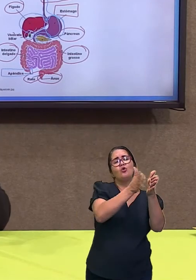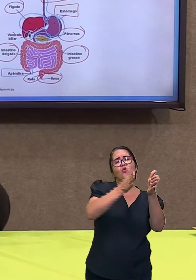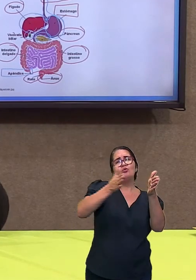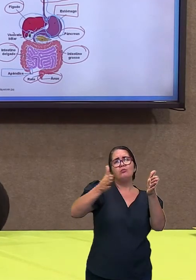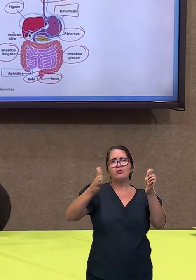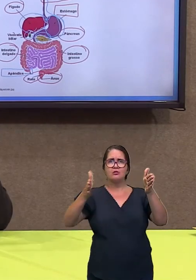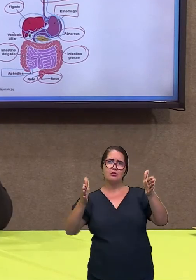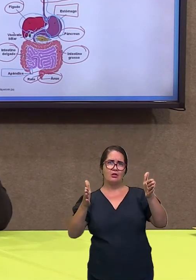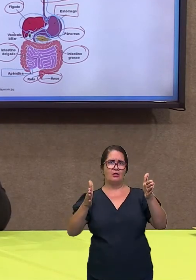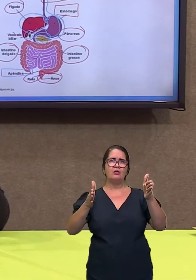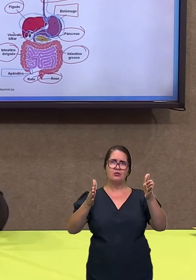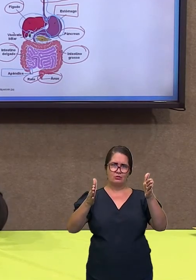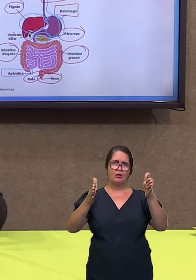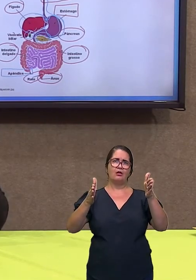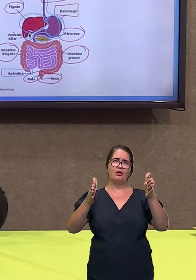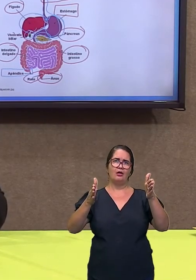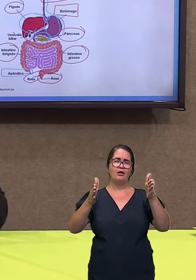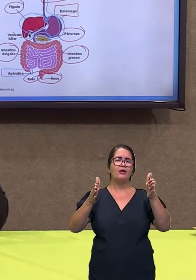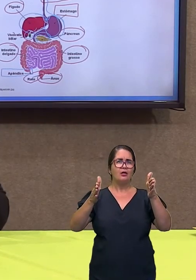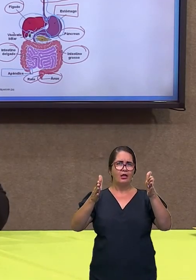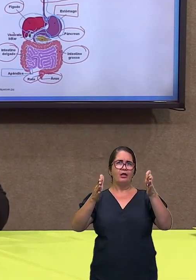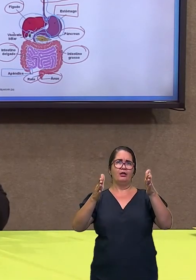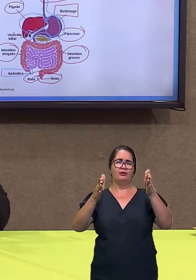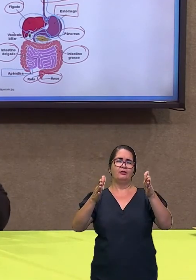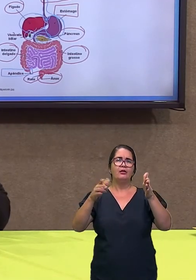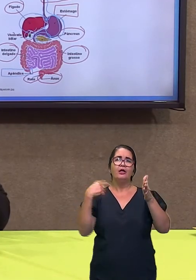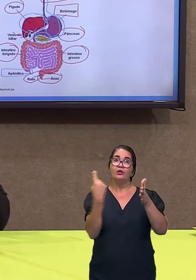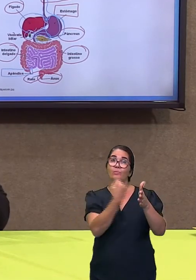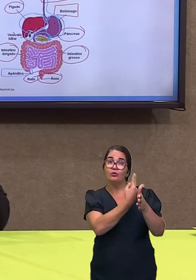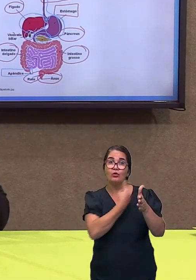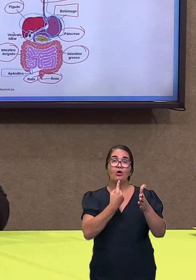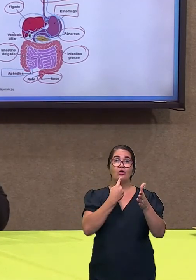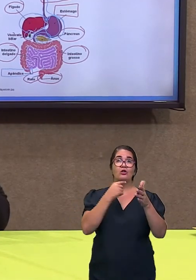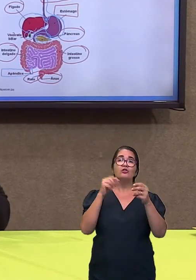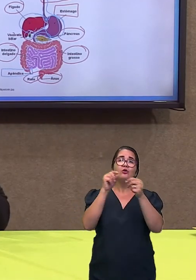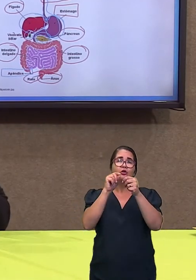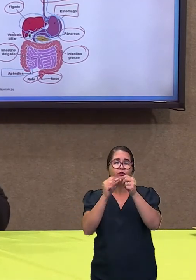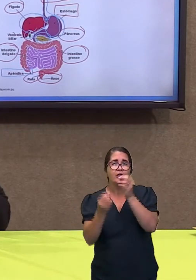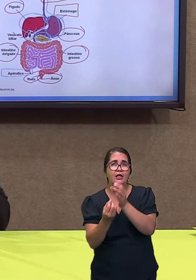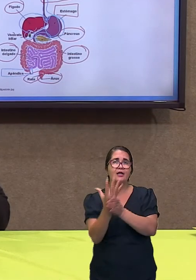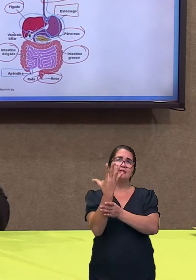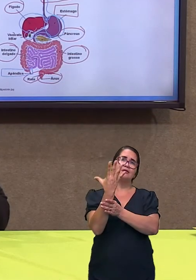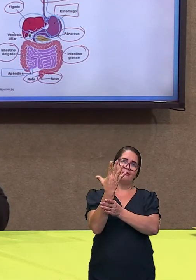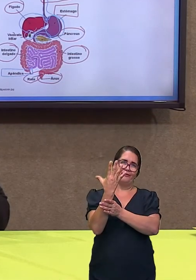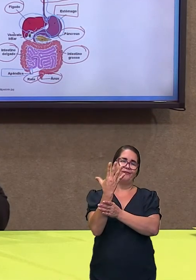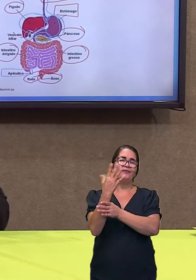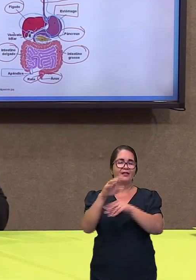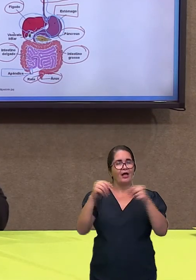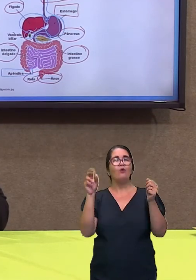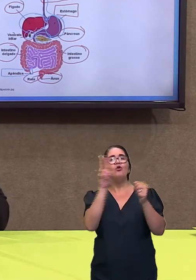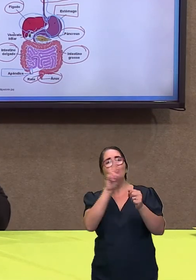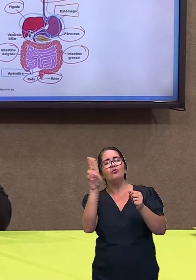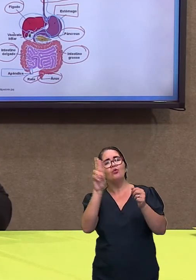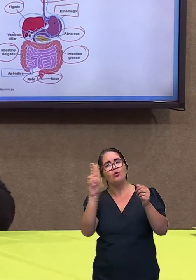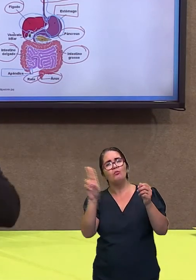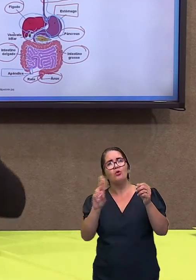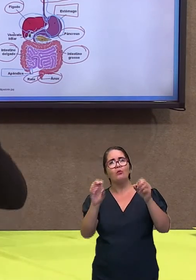a nossa, da nossa maquete e vamos colocar o nome de cada uma destas